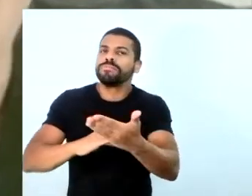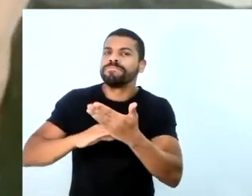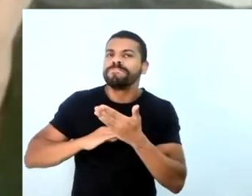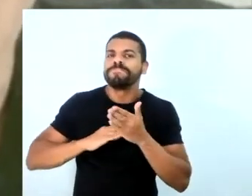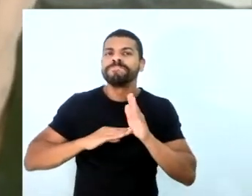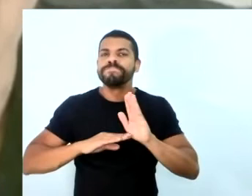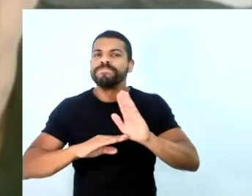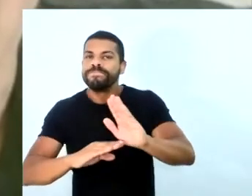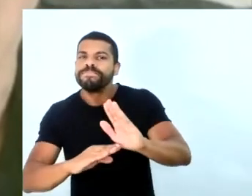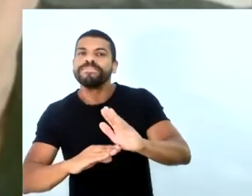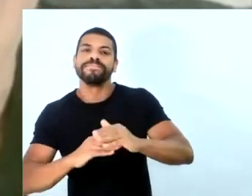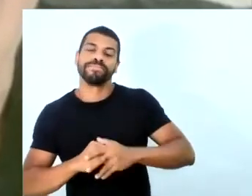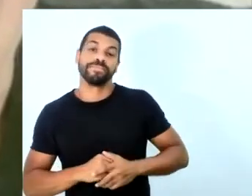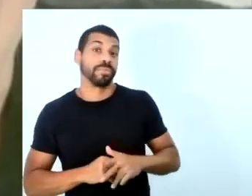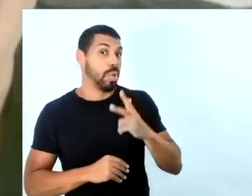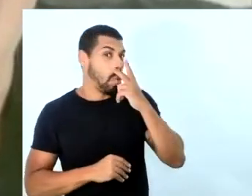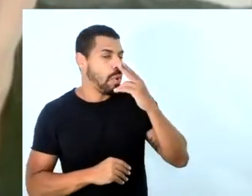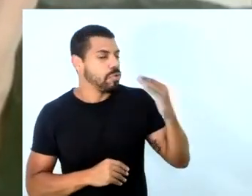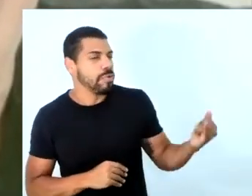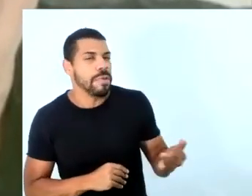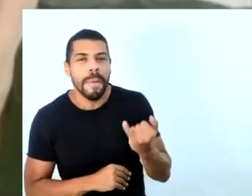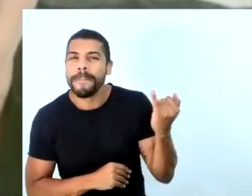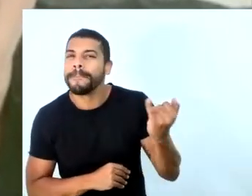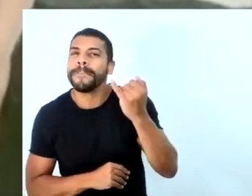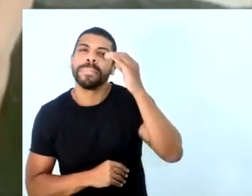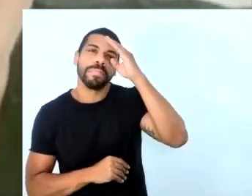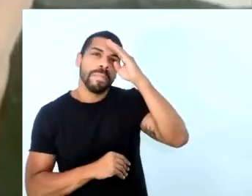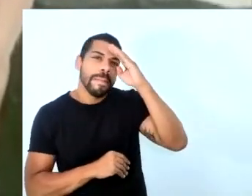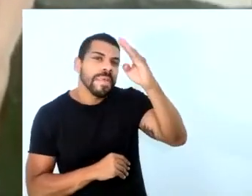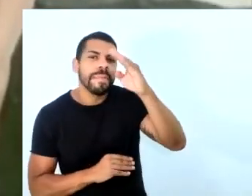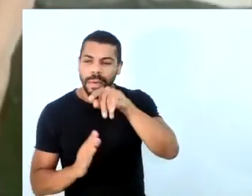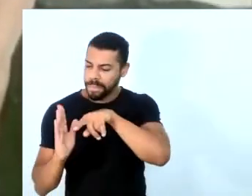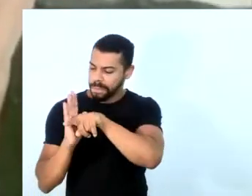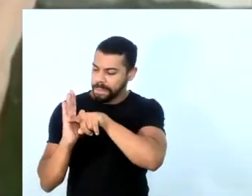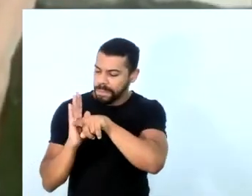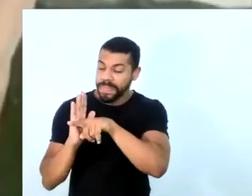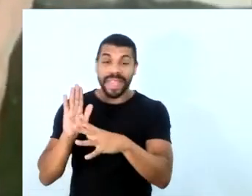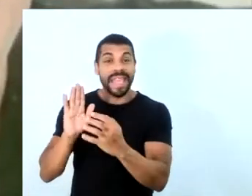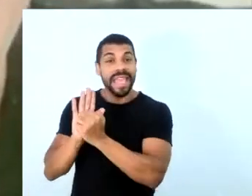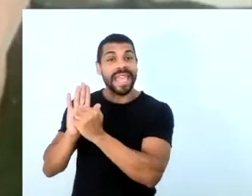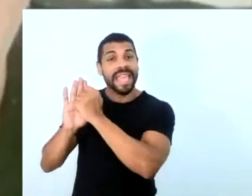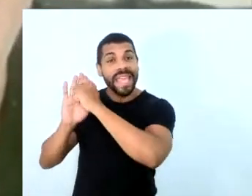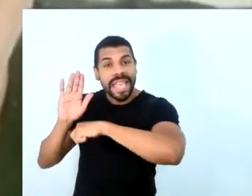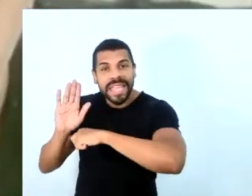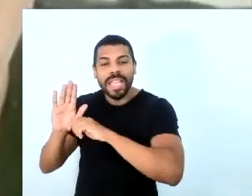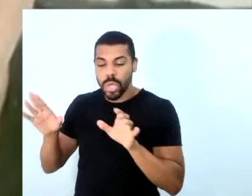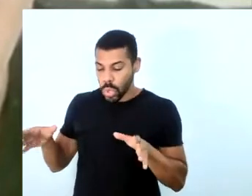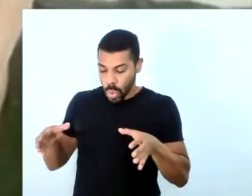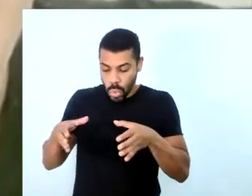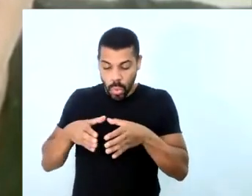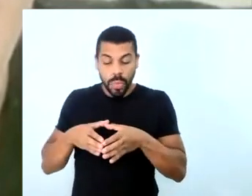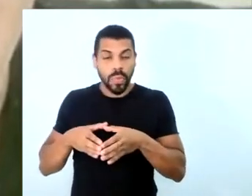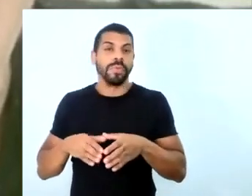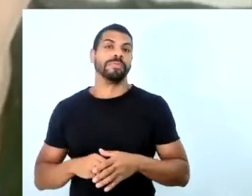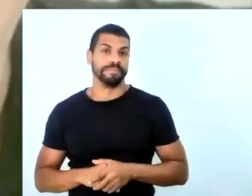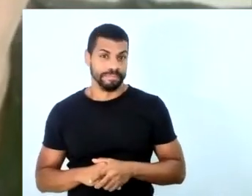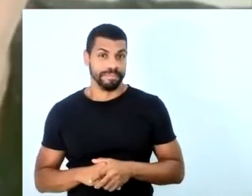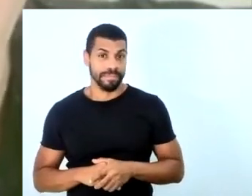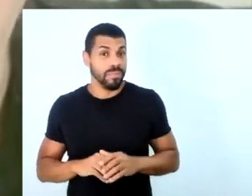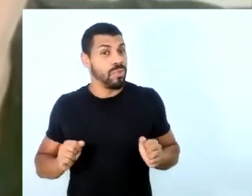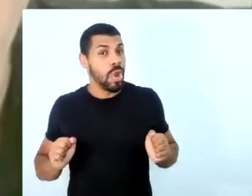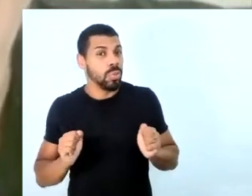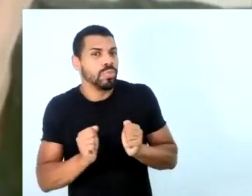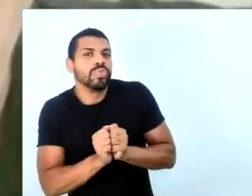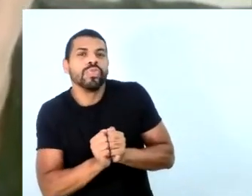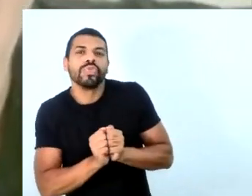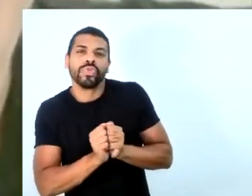eu acho fundamental as cotas, eu acho fundamental os editais, eu acho fundamental os coletivos. Porque é